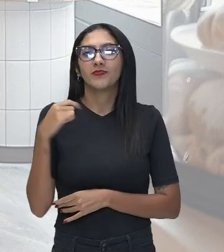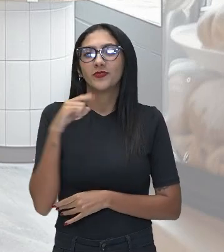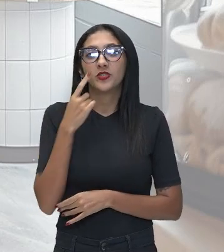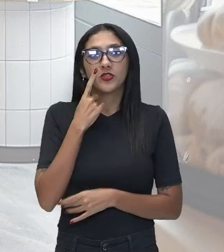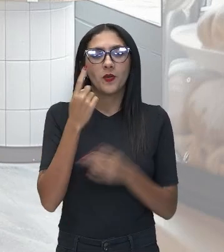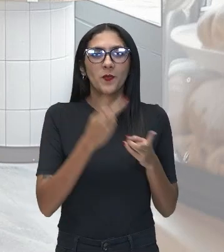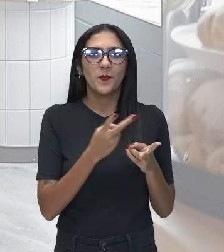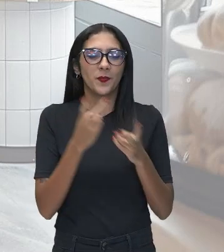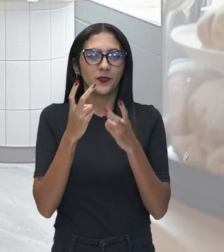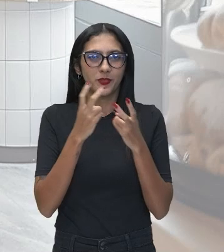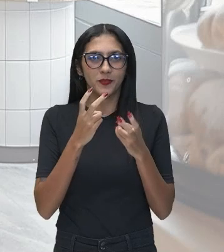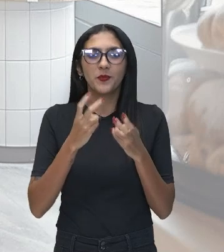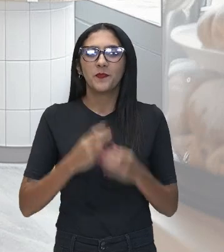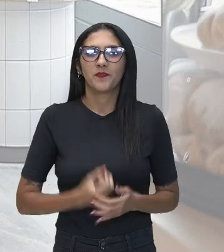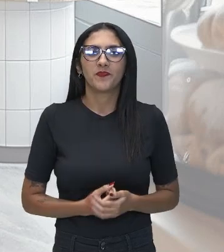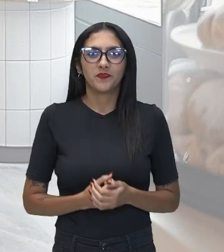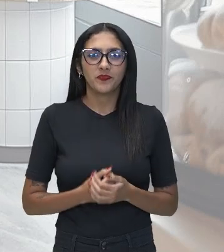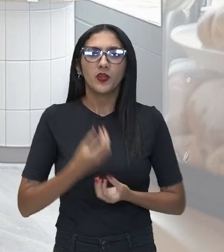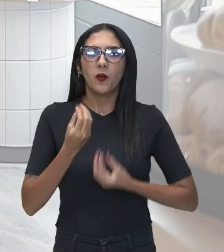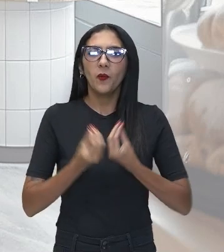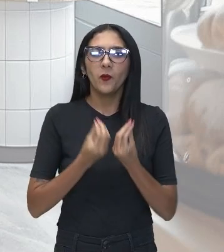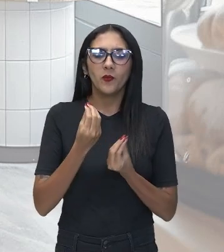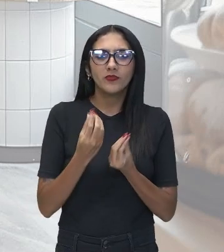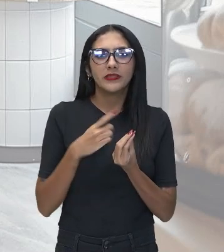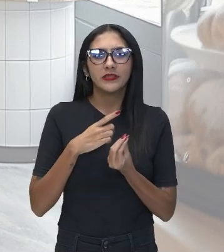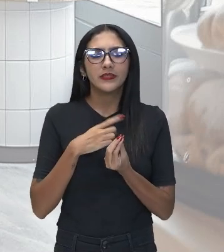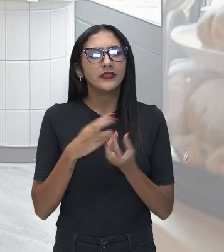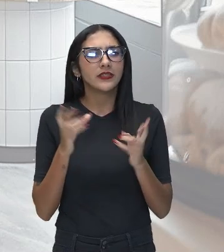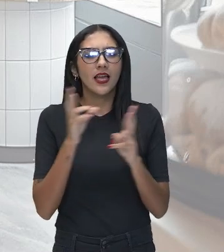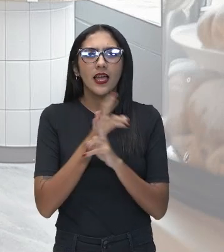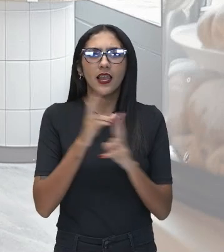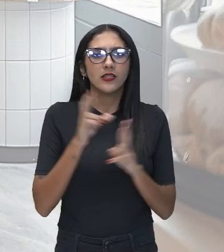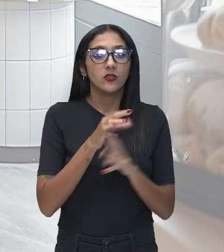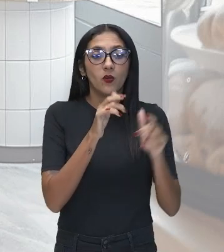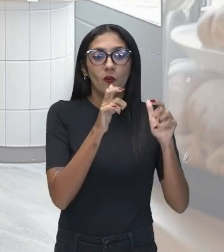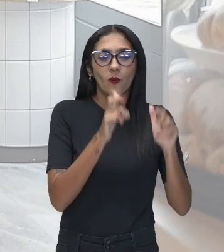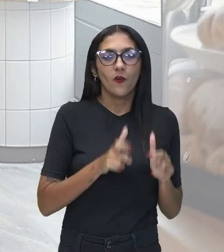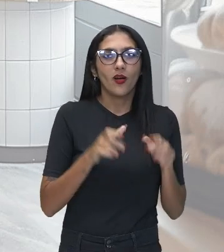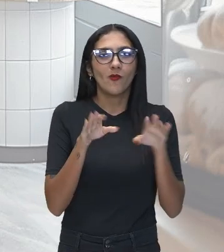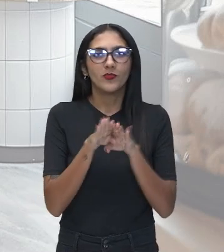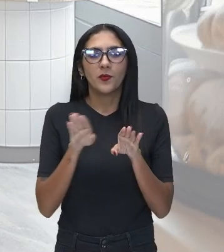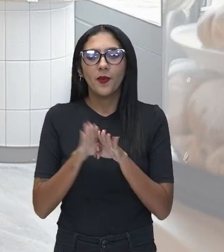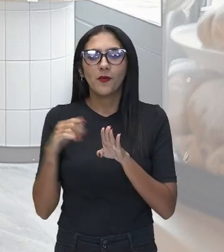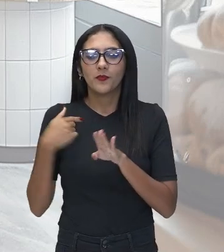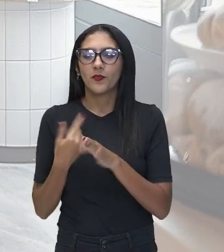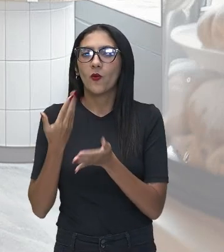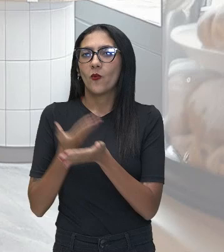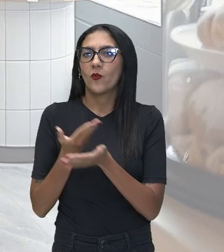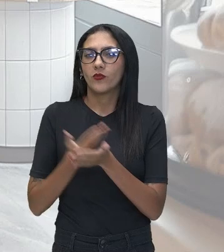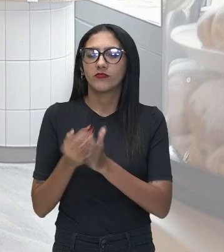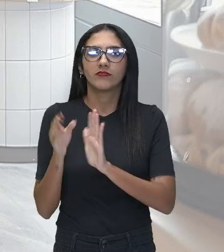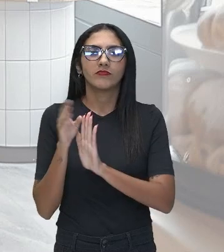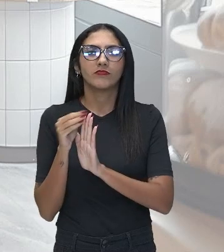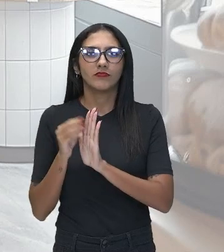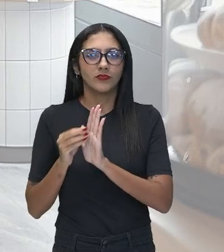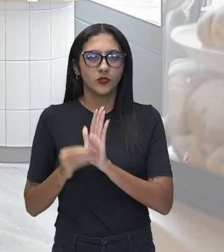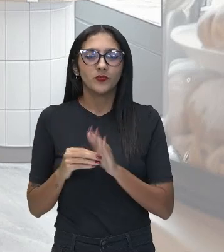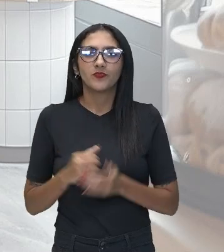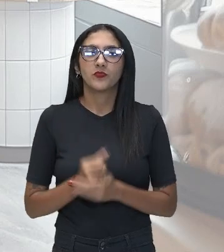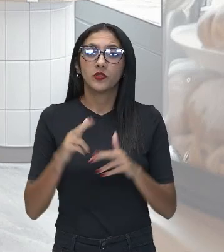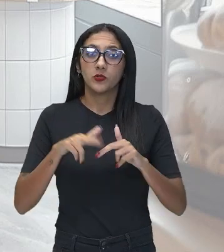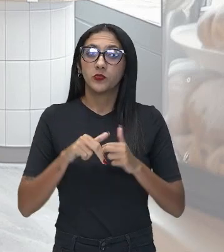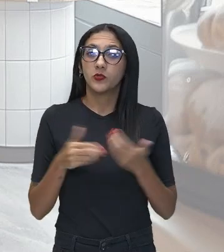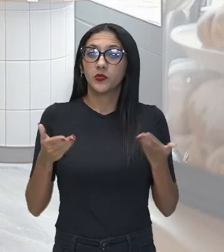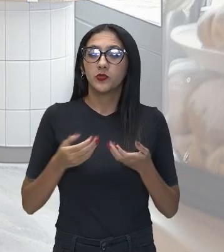consegue remeter a associar o ambiente ao nosso conteúdo. Por isso que eu estou aqui para falar dos